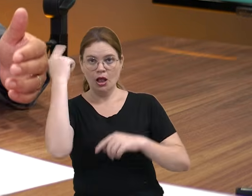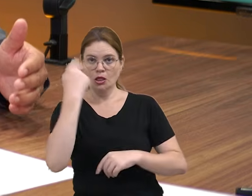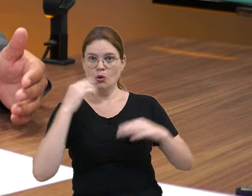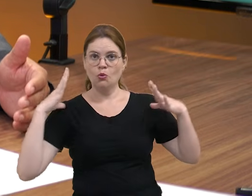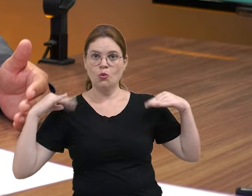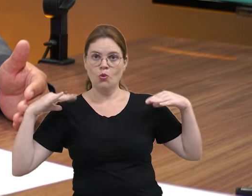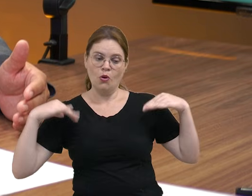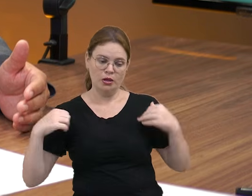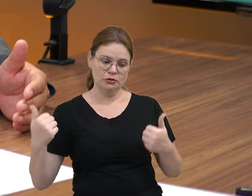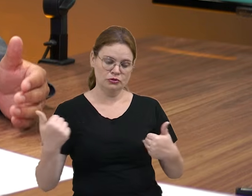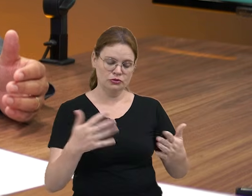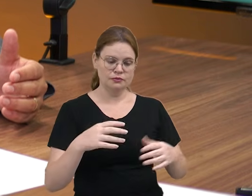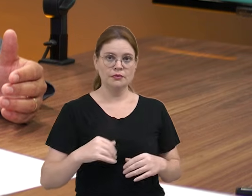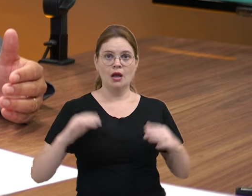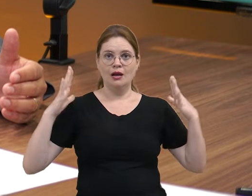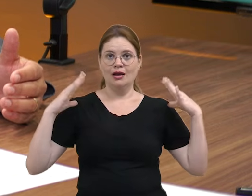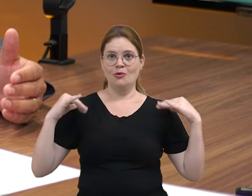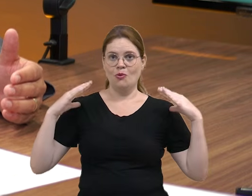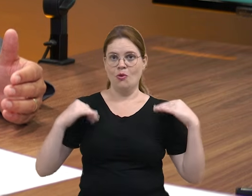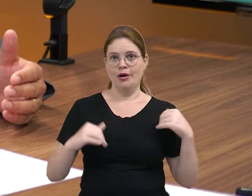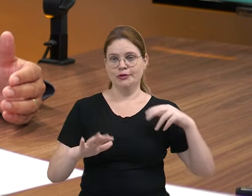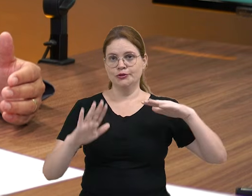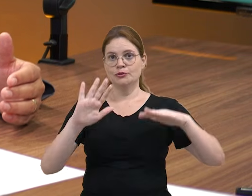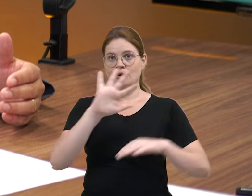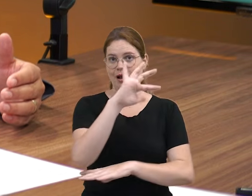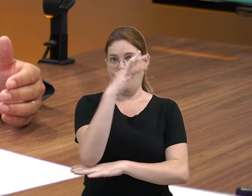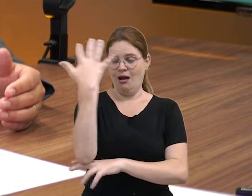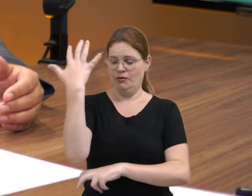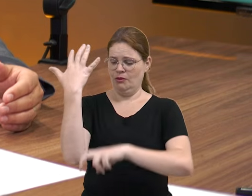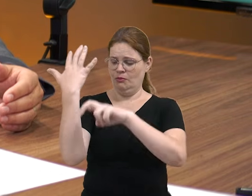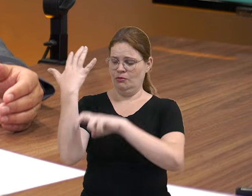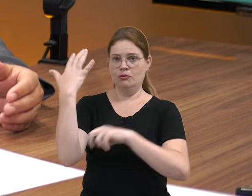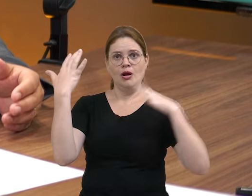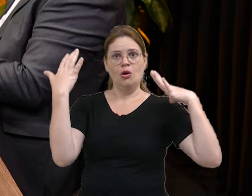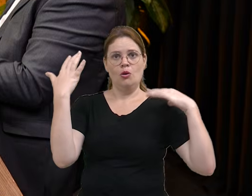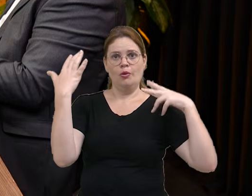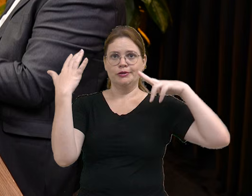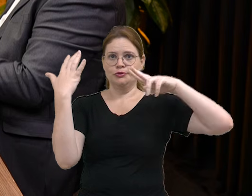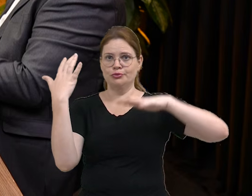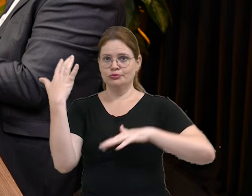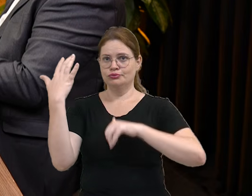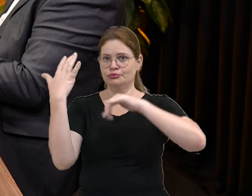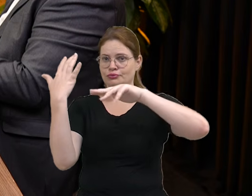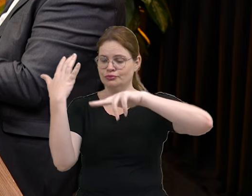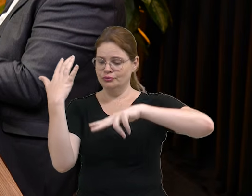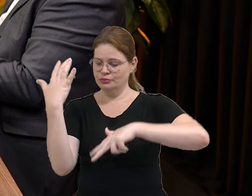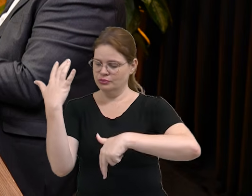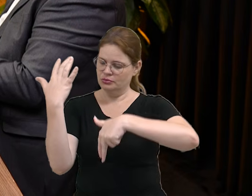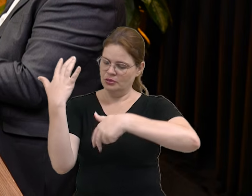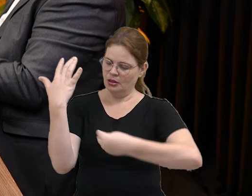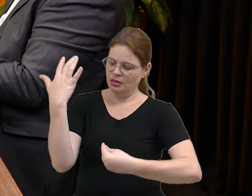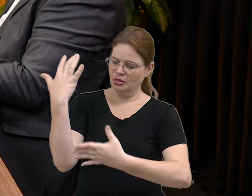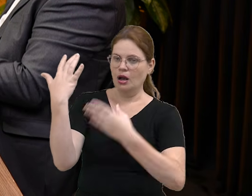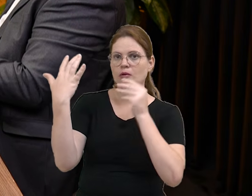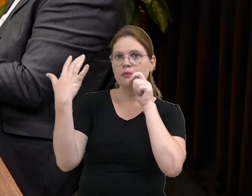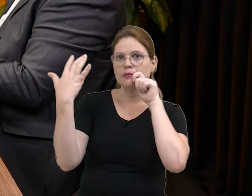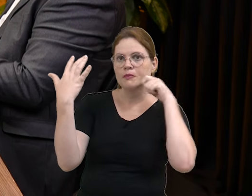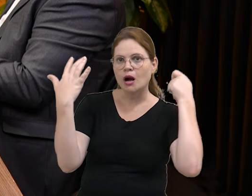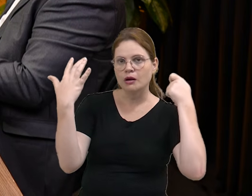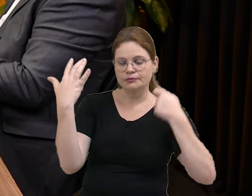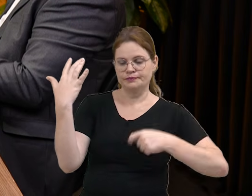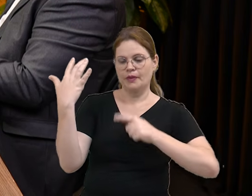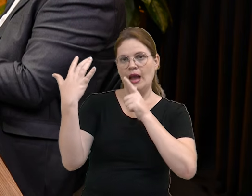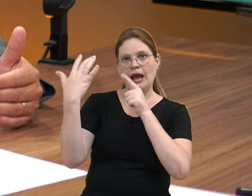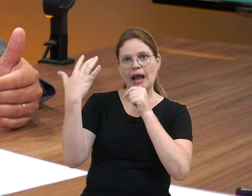anjo do Senhor esteve ali com ele e serviu pão e água. Pão, para nós, aponta para a pessoa do